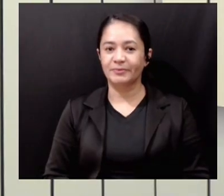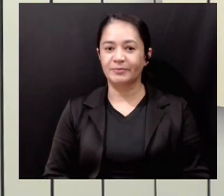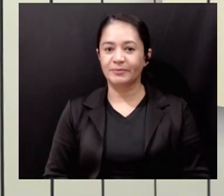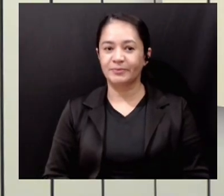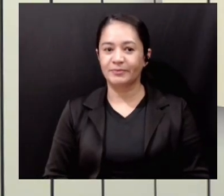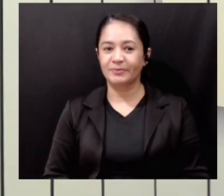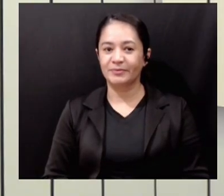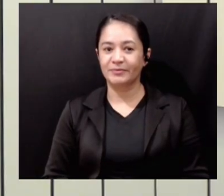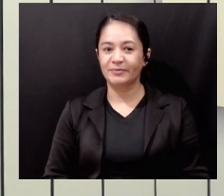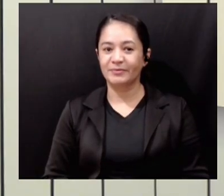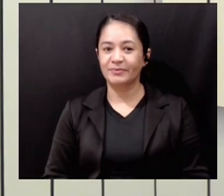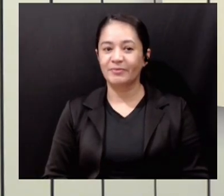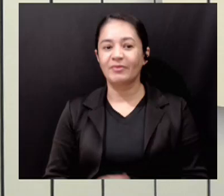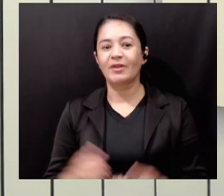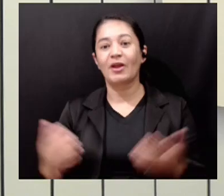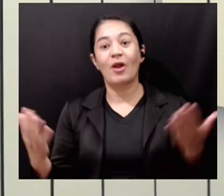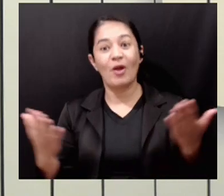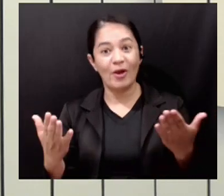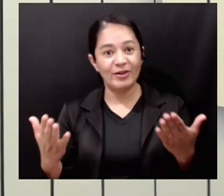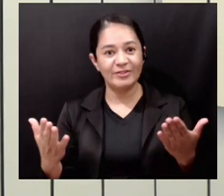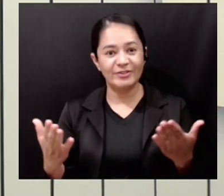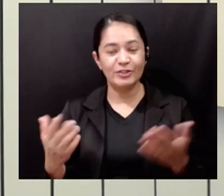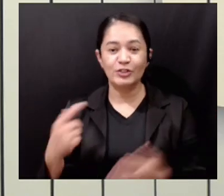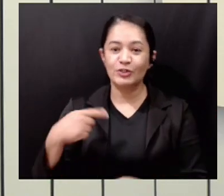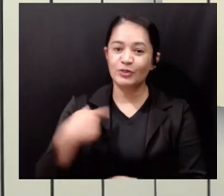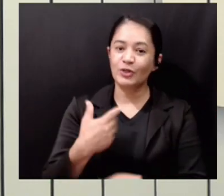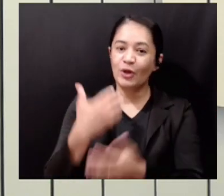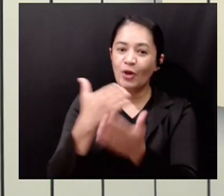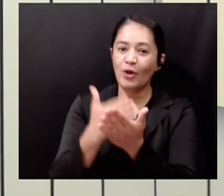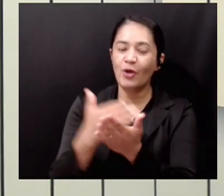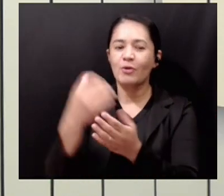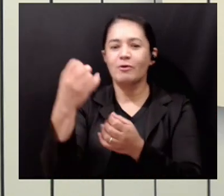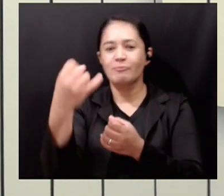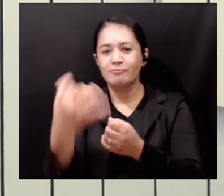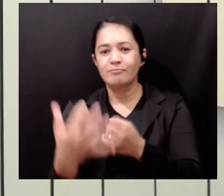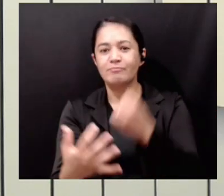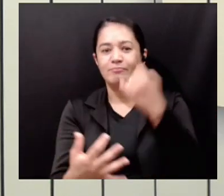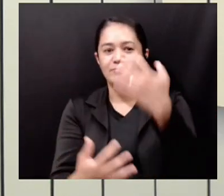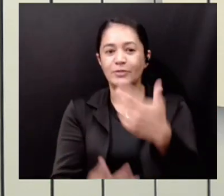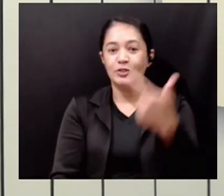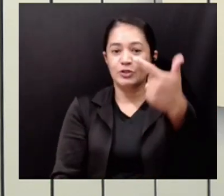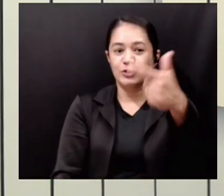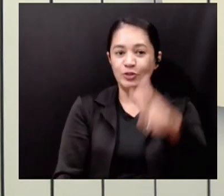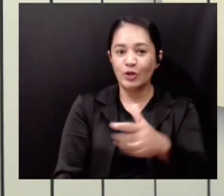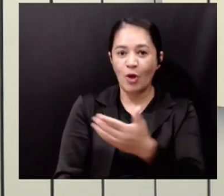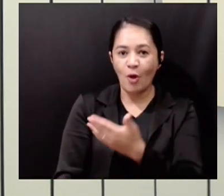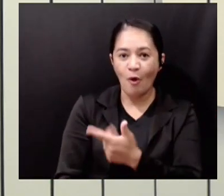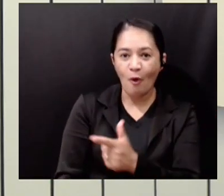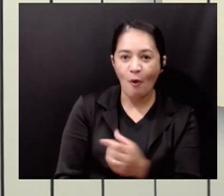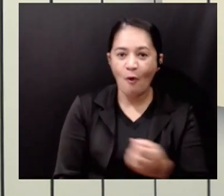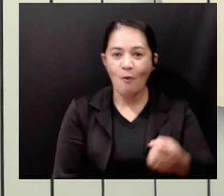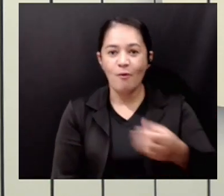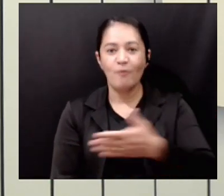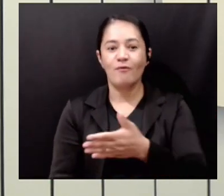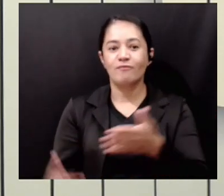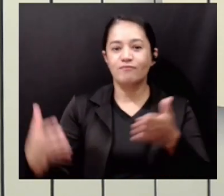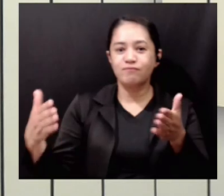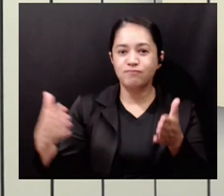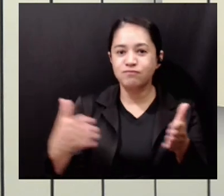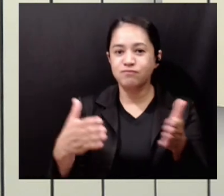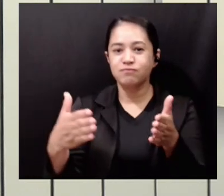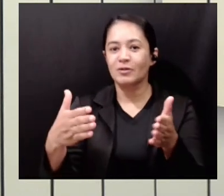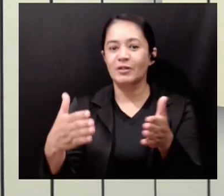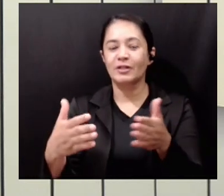E olha só, a gente abre falando justamente de mais um corredor BRT, porque foi inaugurada na última